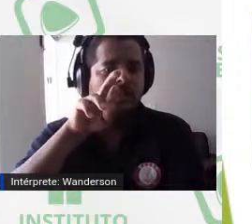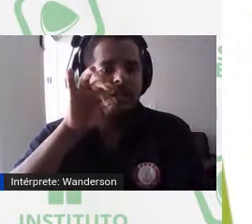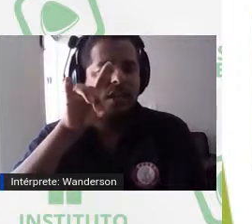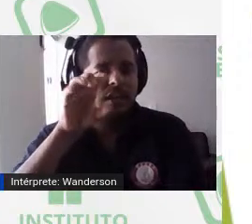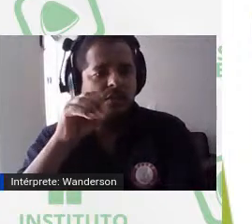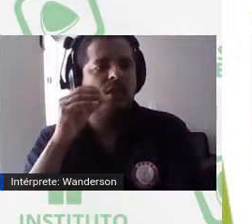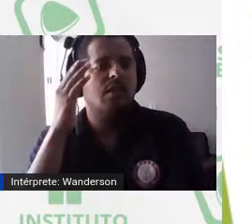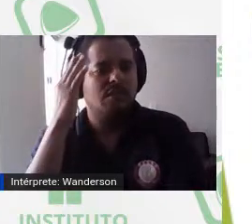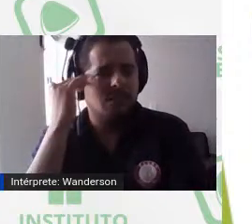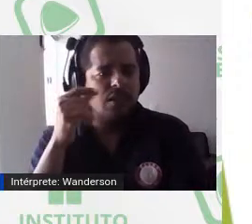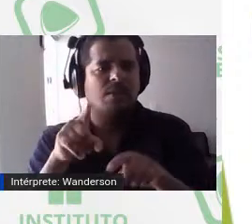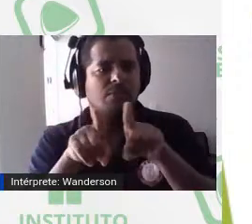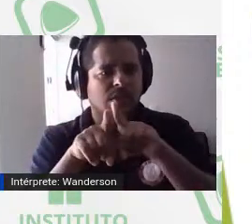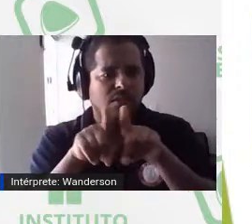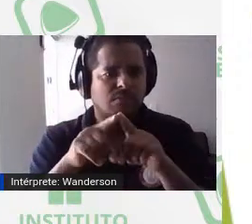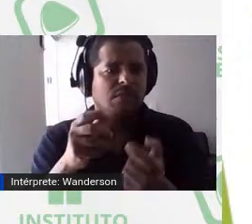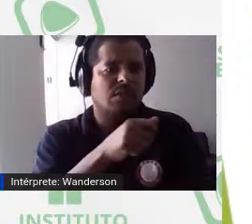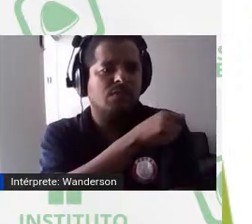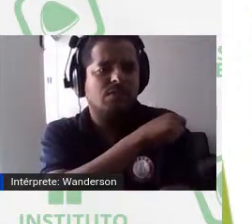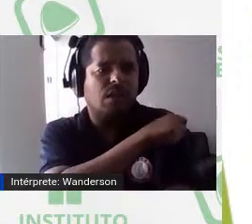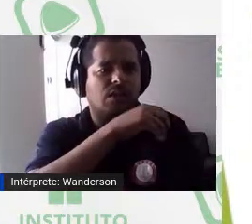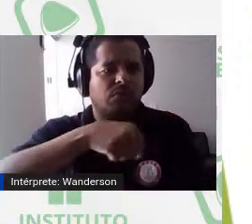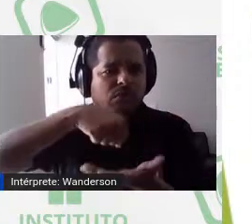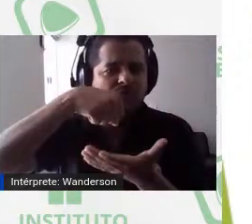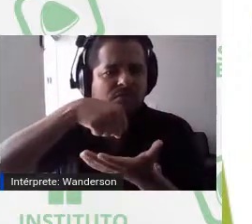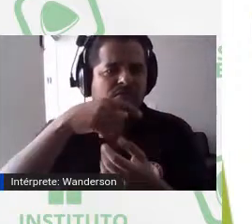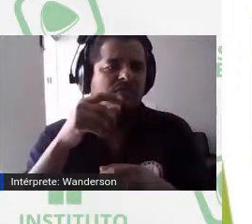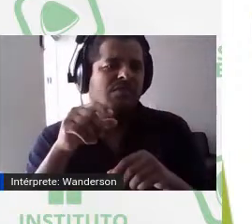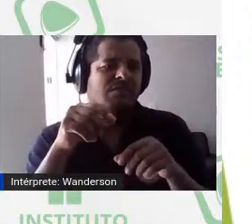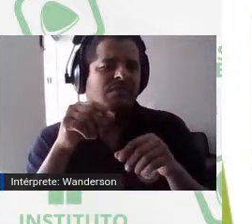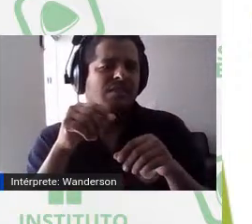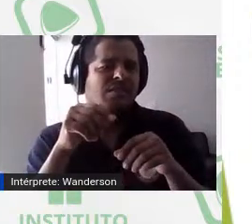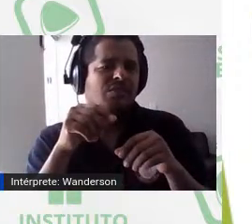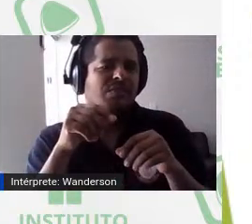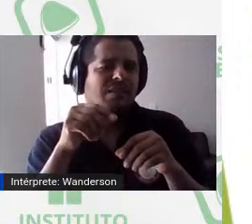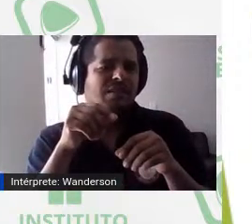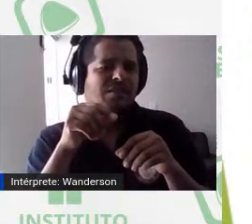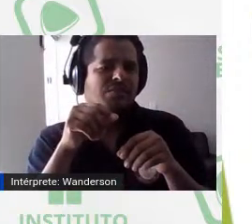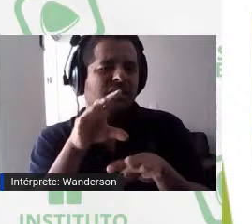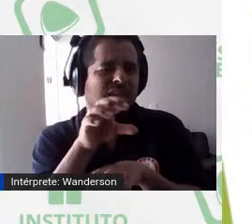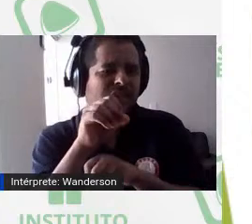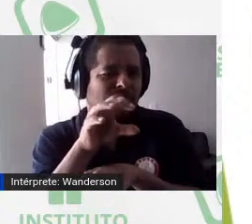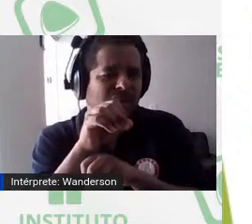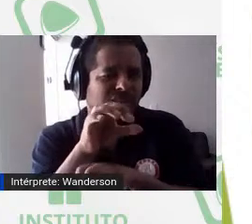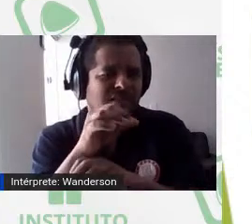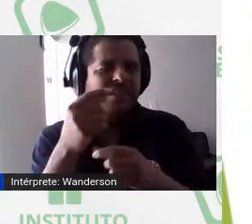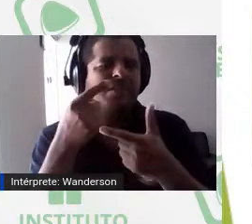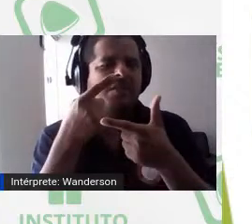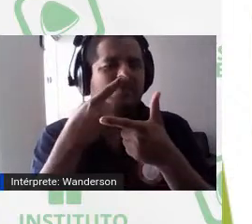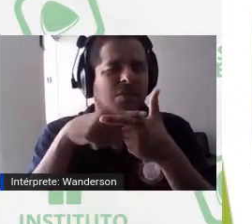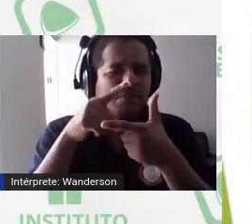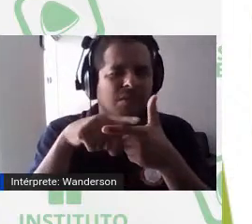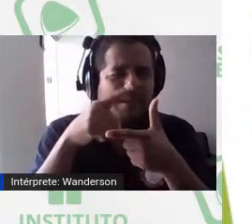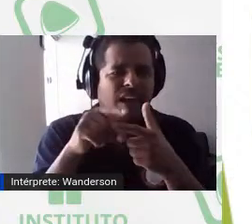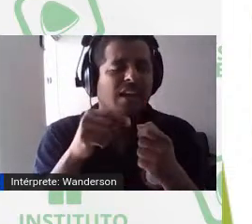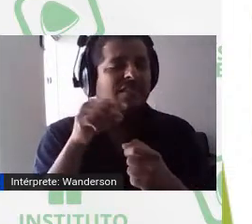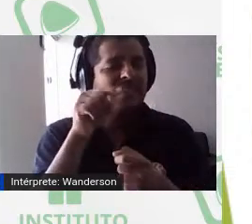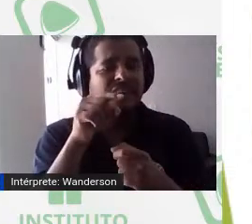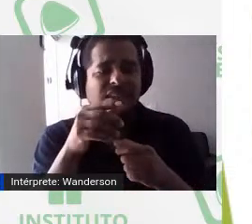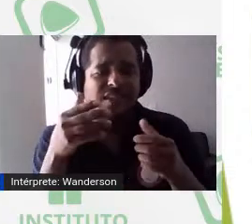que muitos bolsistas vieram de uma educação deficitária, que talvez não tivesse acesso ao conhecimento.